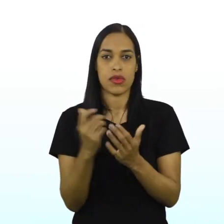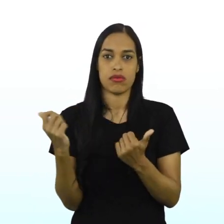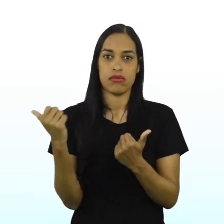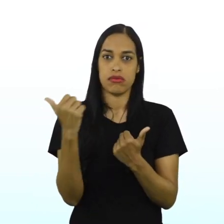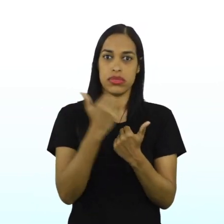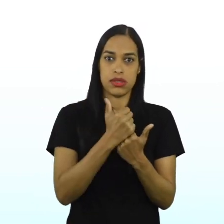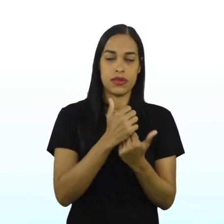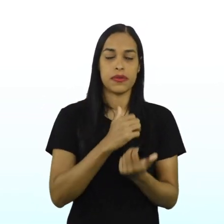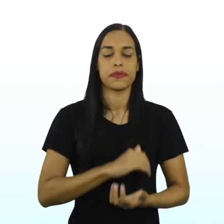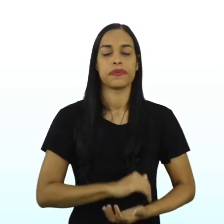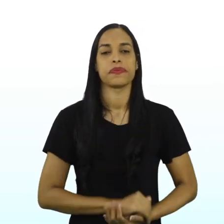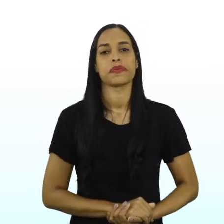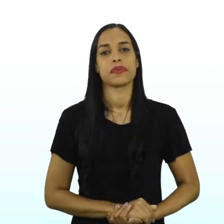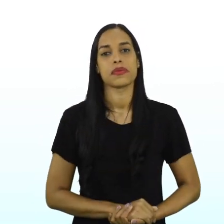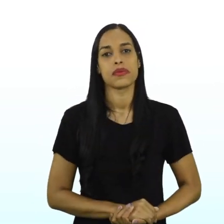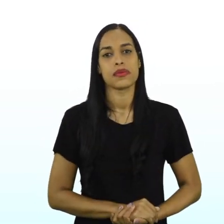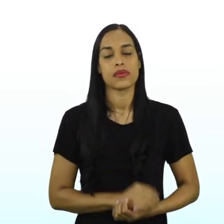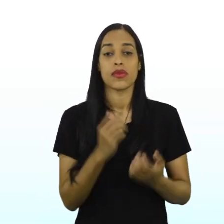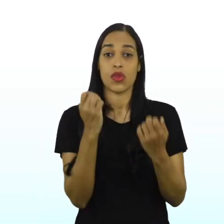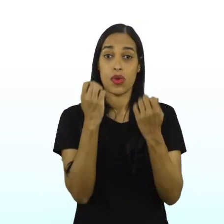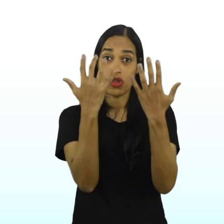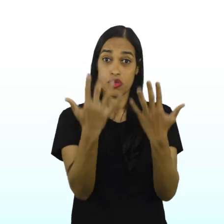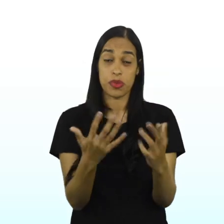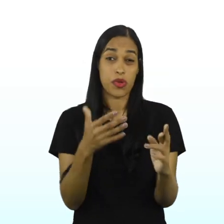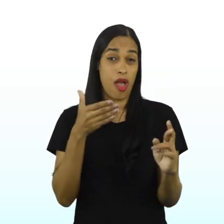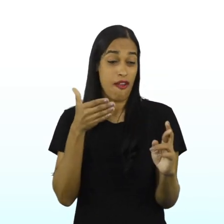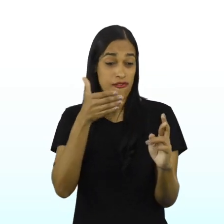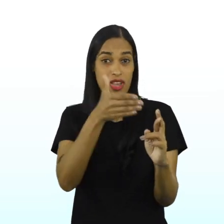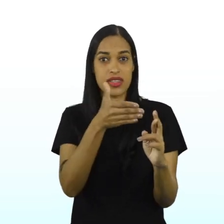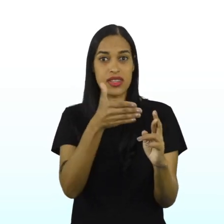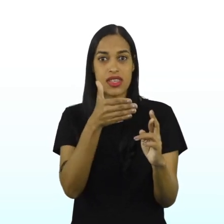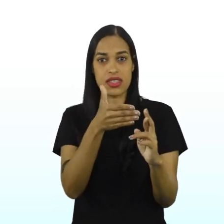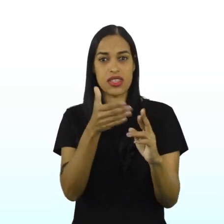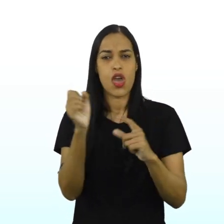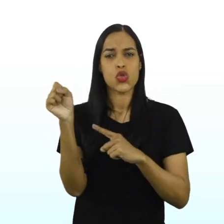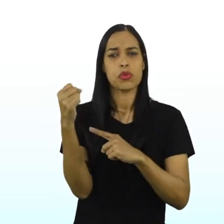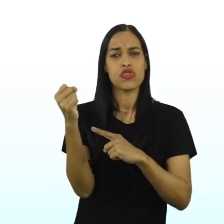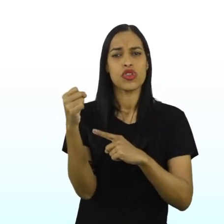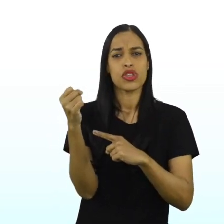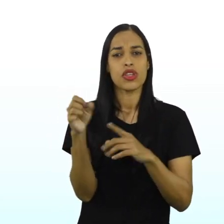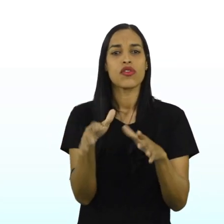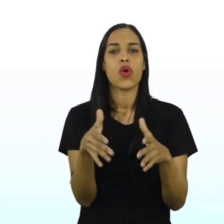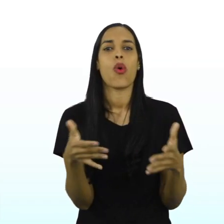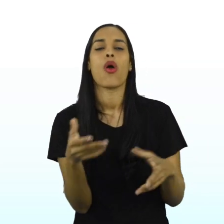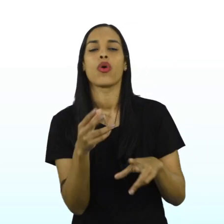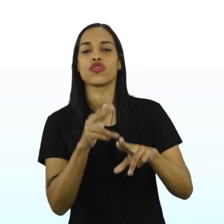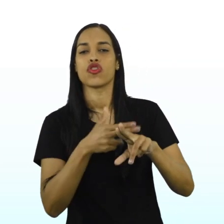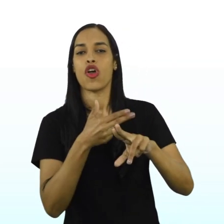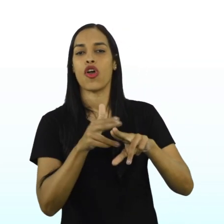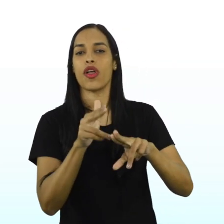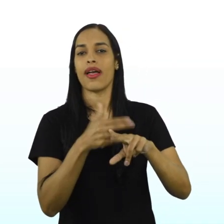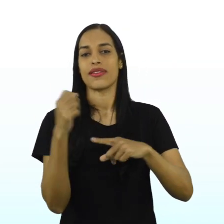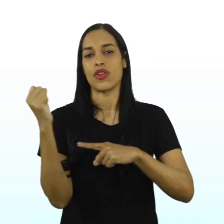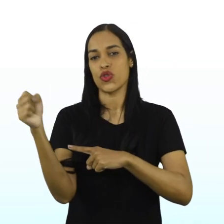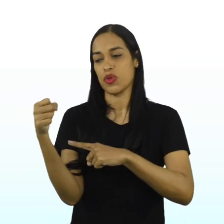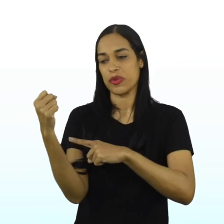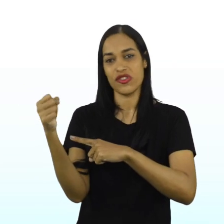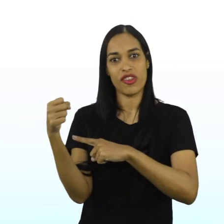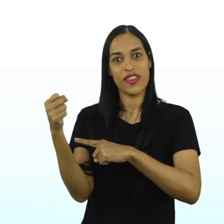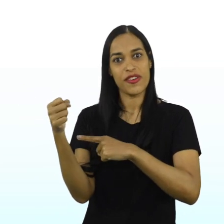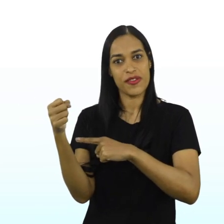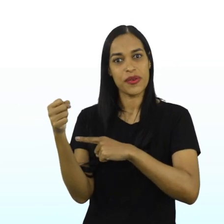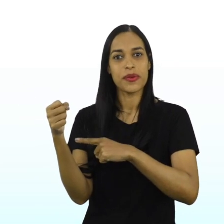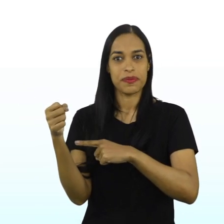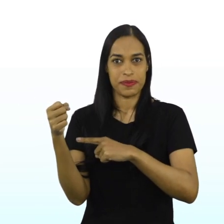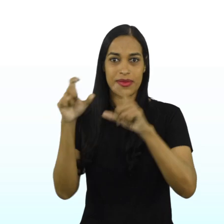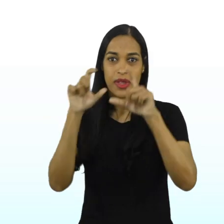substantivo. Então, quando eu falo referente aí, é o substantivo. Qual é o substantivo? O chocolate, que está no centro, ok?